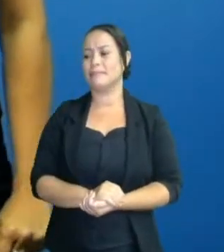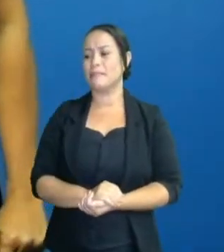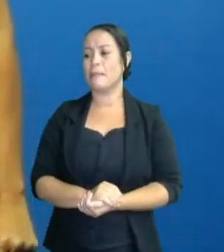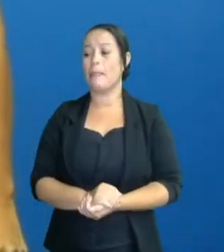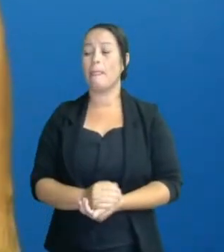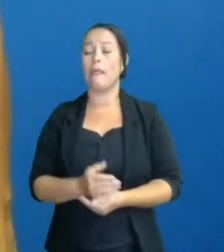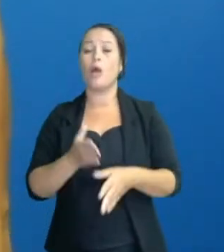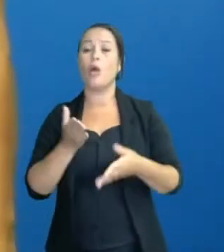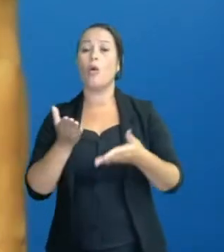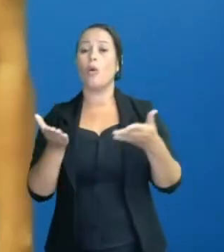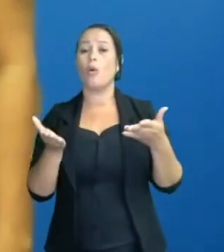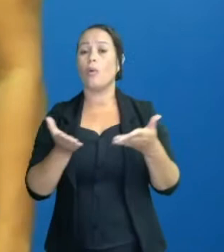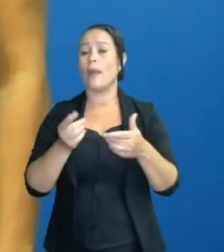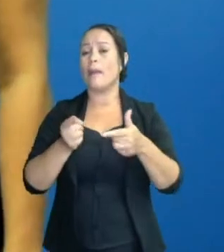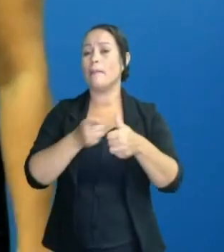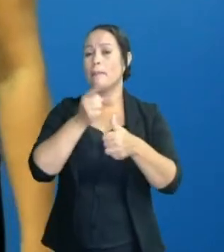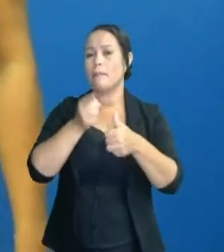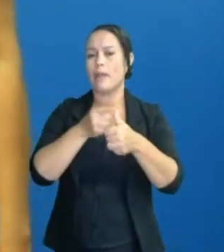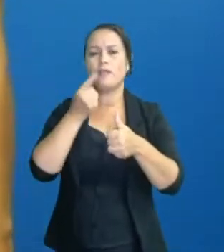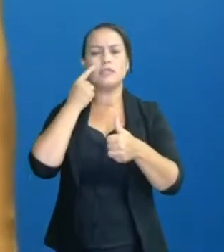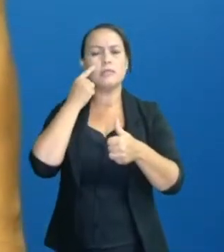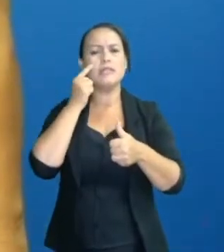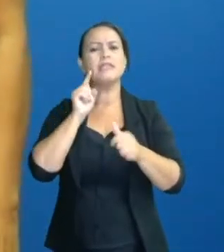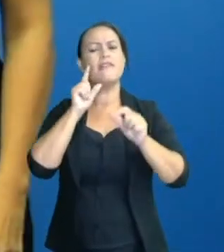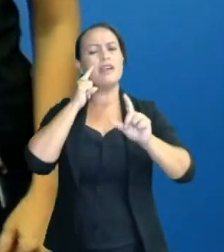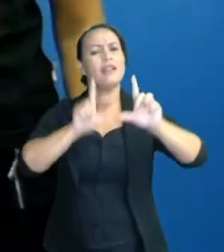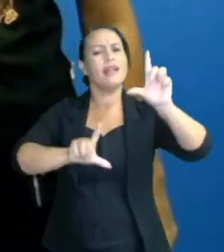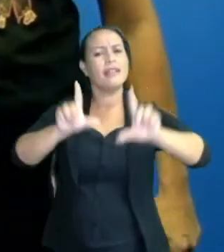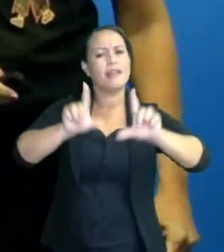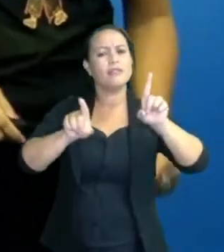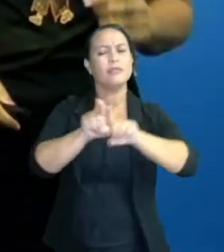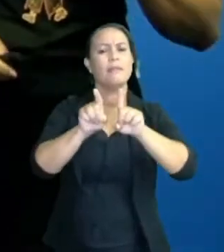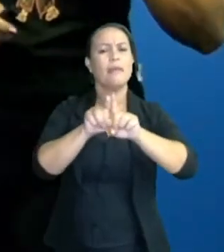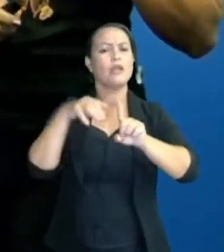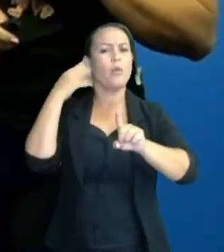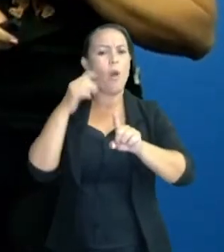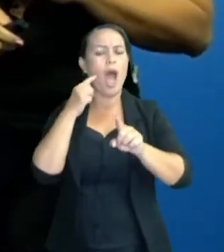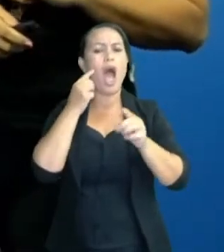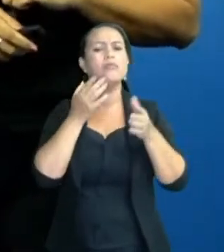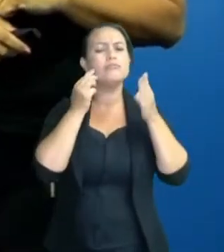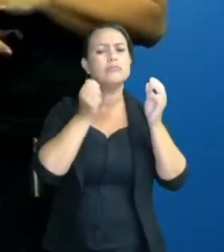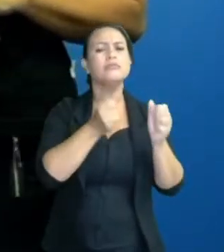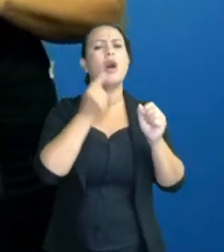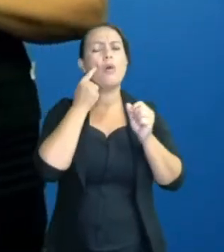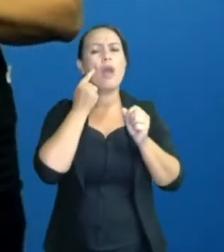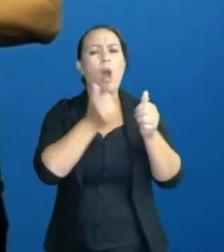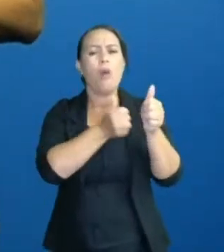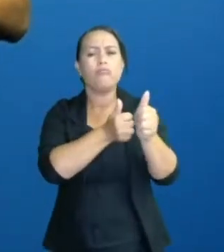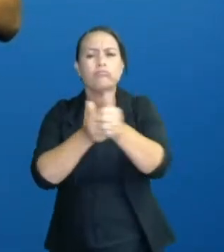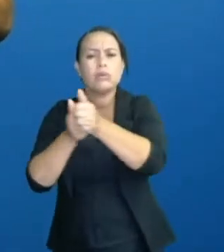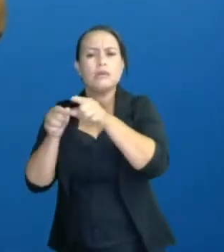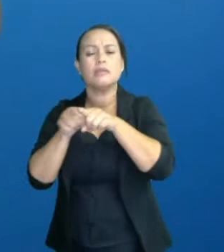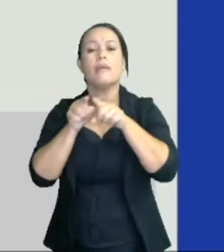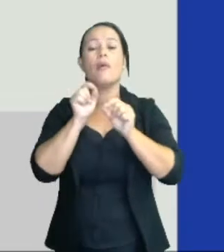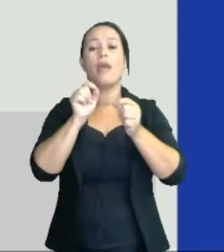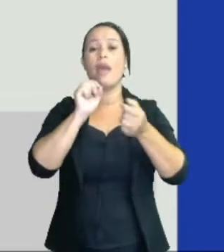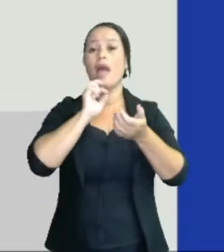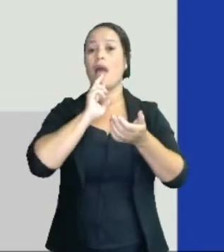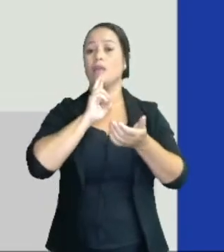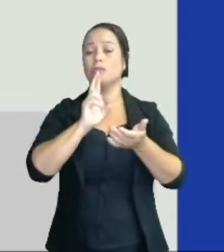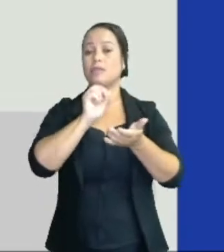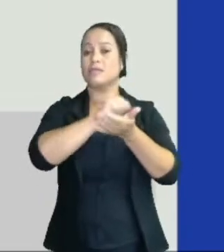A primeira é: acompanhem a programação da Rádio e TV, realizem todas as atividades